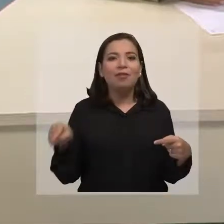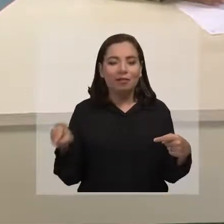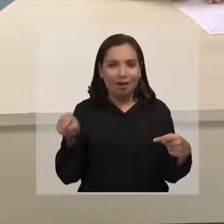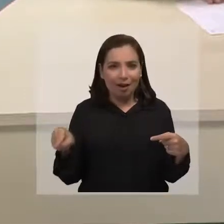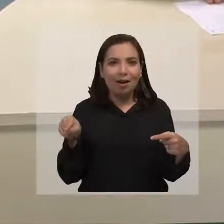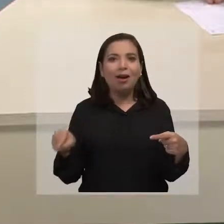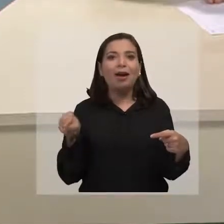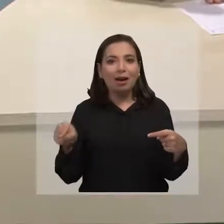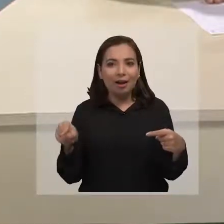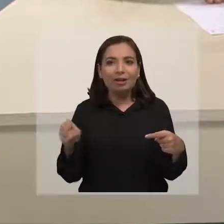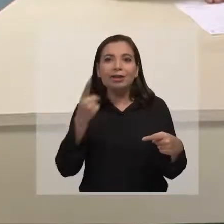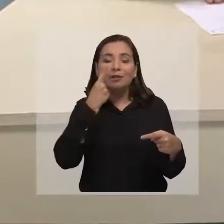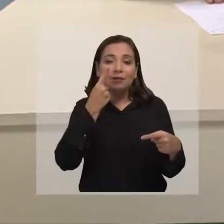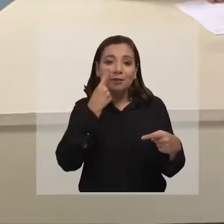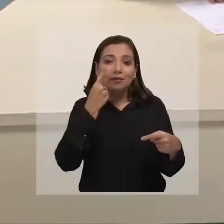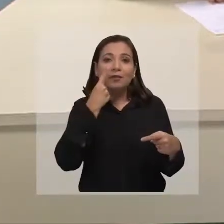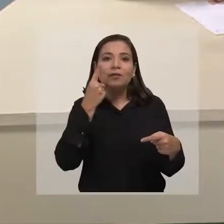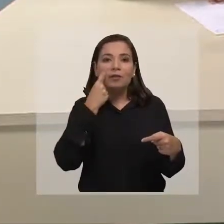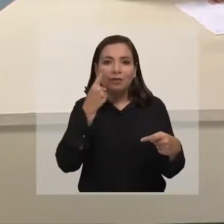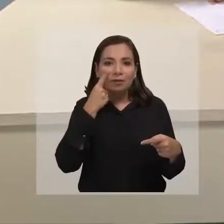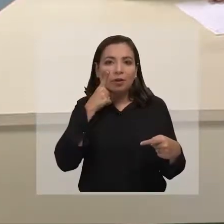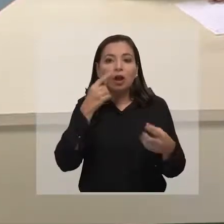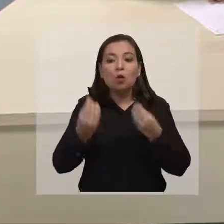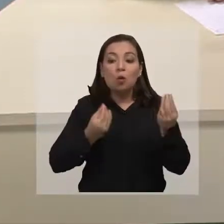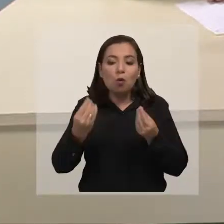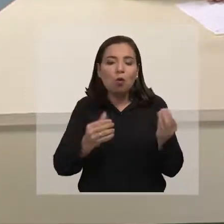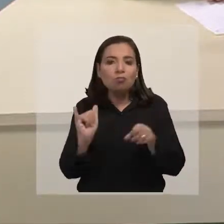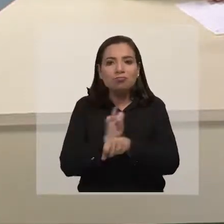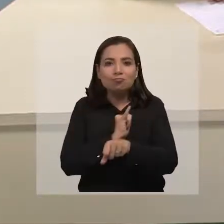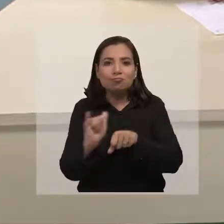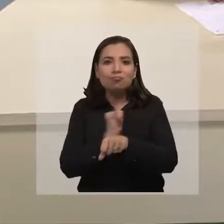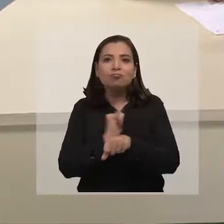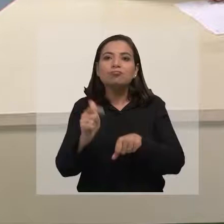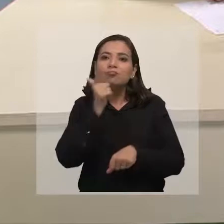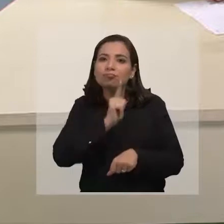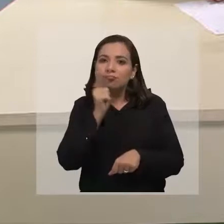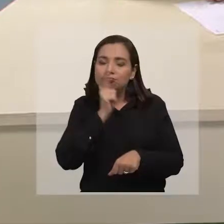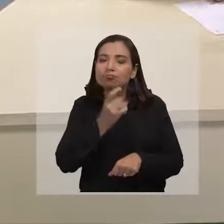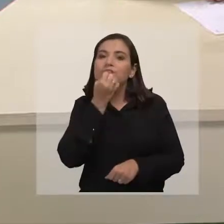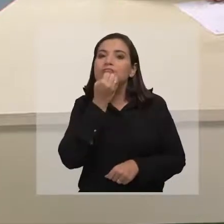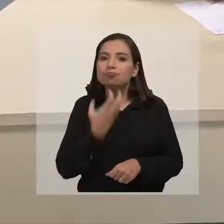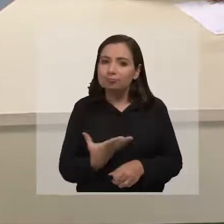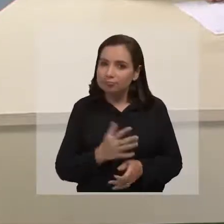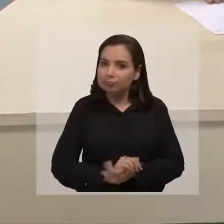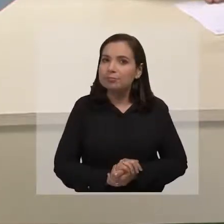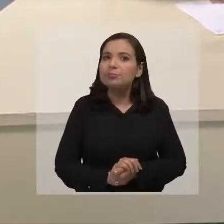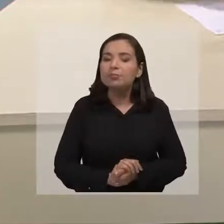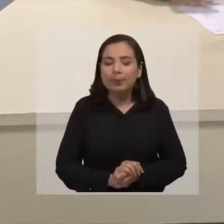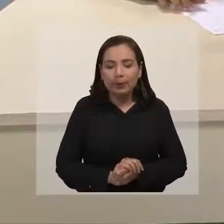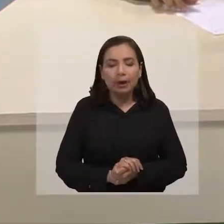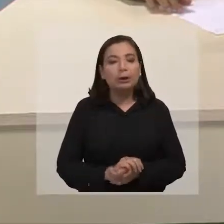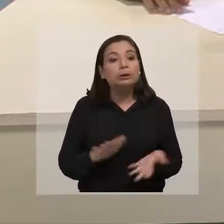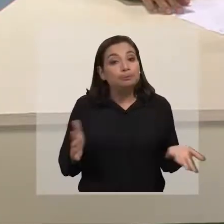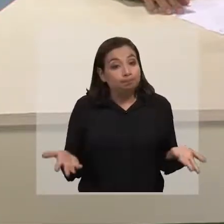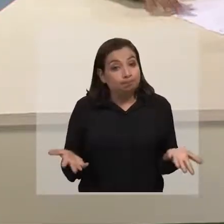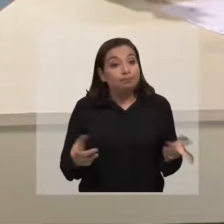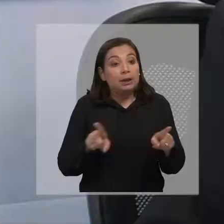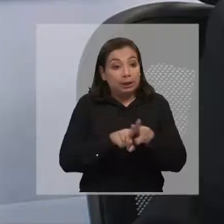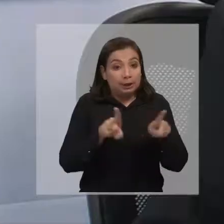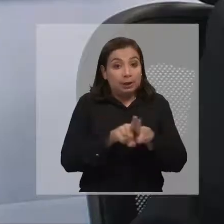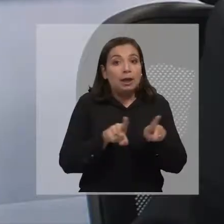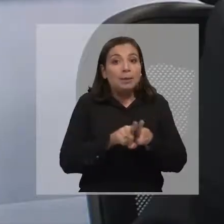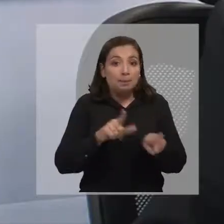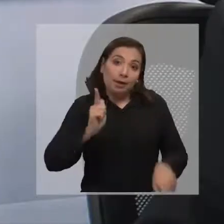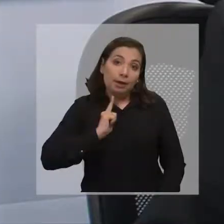nó não desatado ainda no atual governo, nós que você acabou de abordar. Mas eles também se dissipam, né?